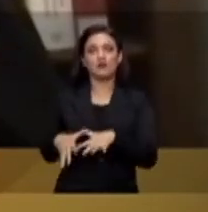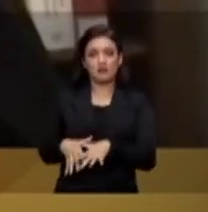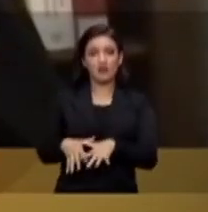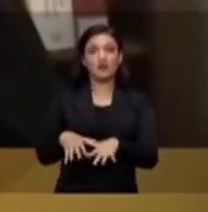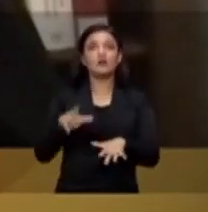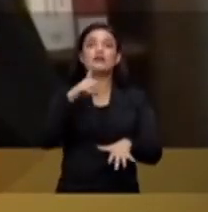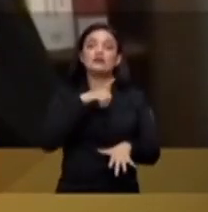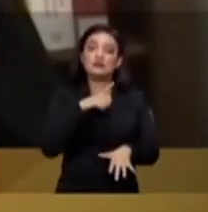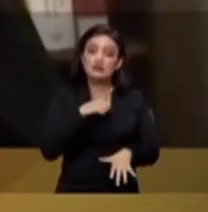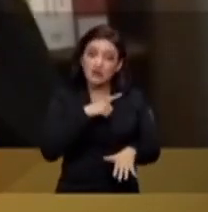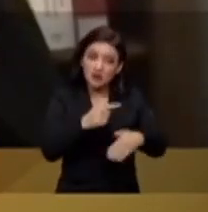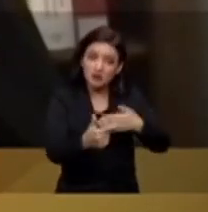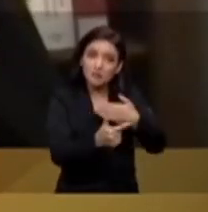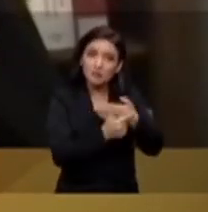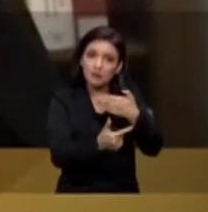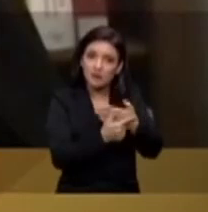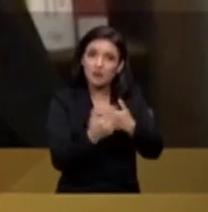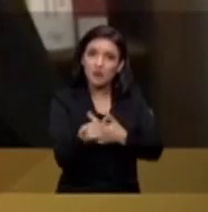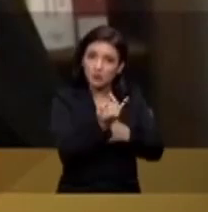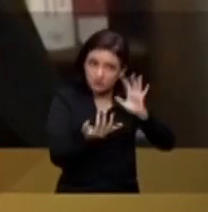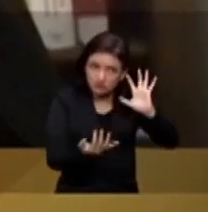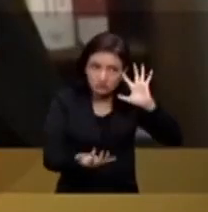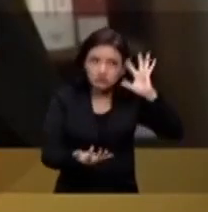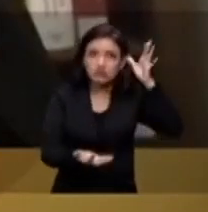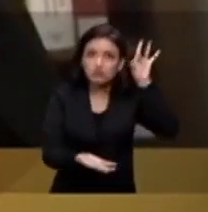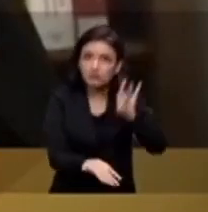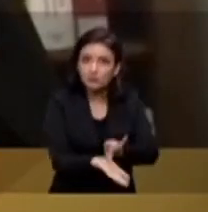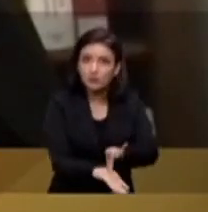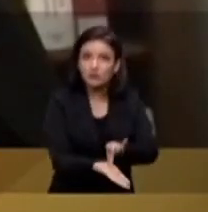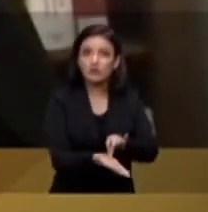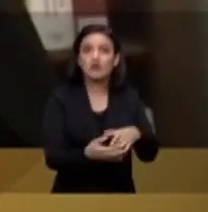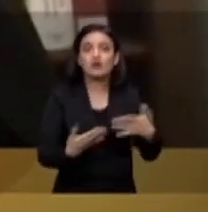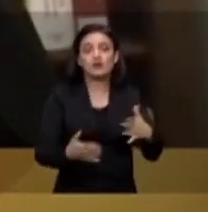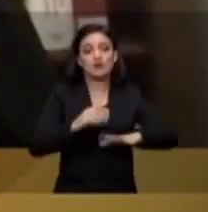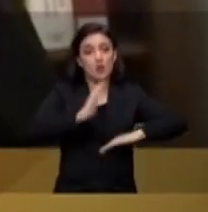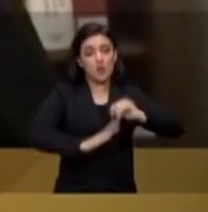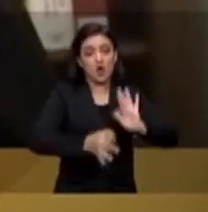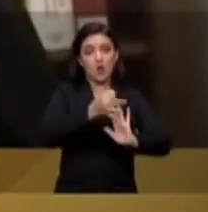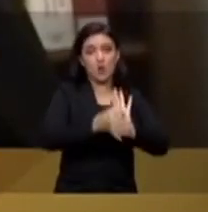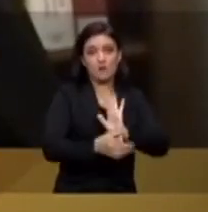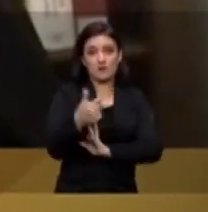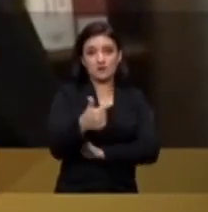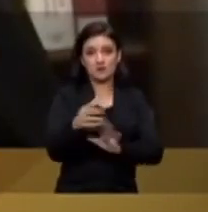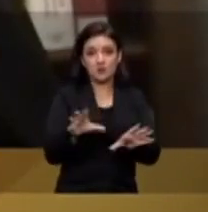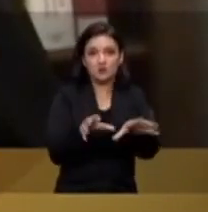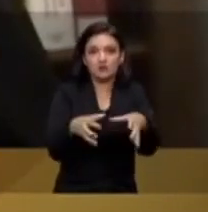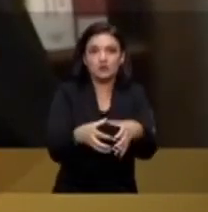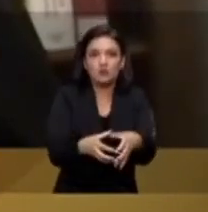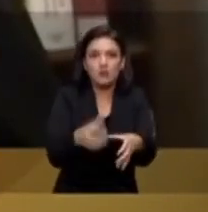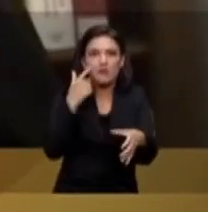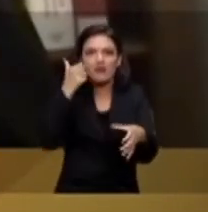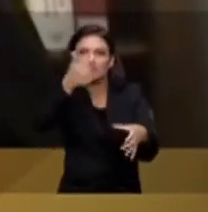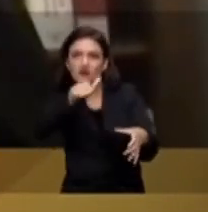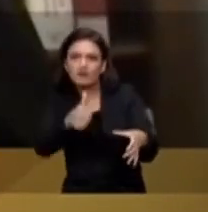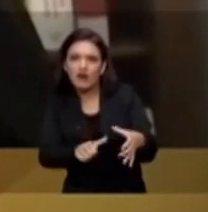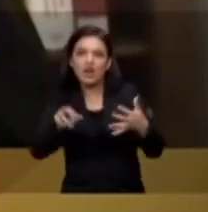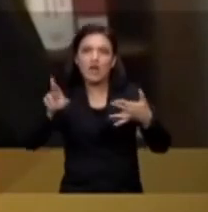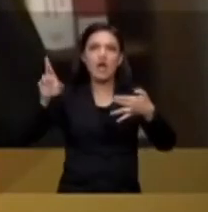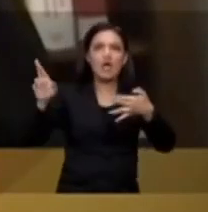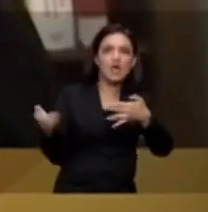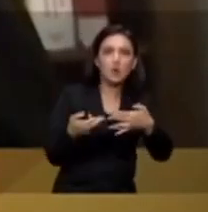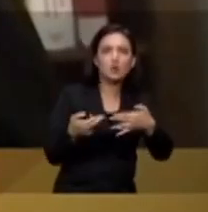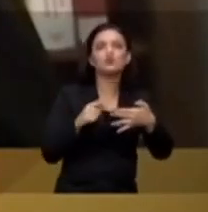funções judicantes, tal como esses dois últimos. Assim, a competência da segunda turma para apreciar os recursos